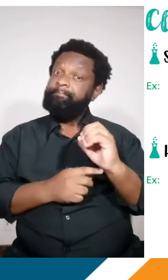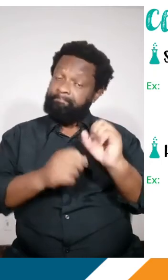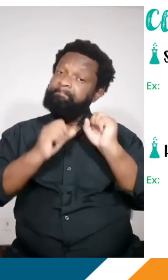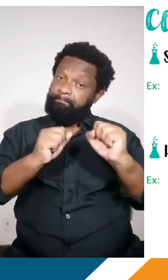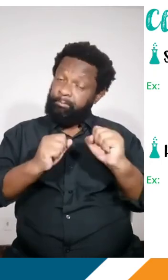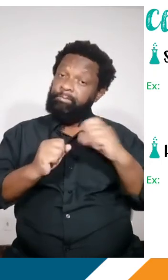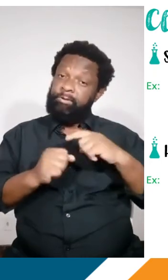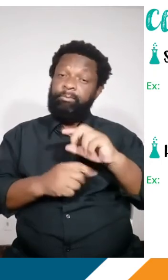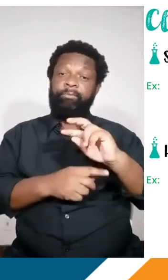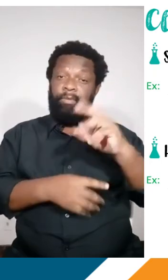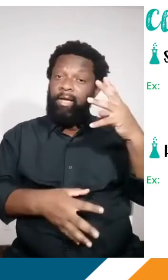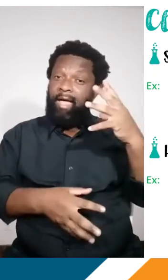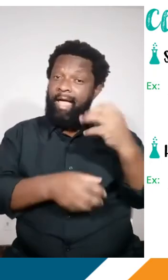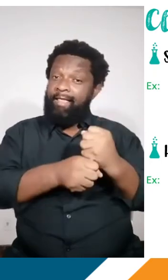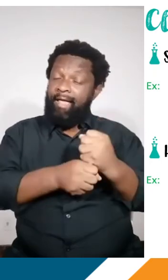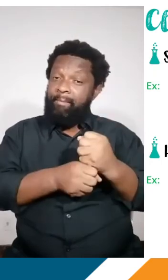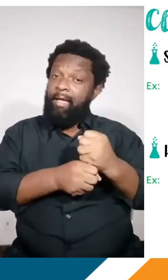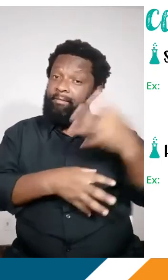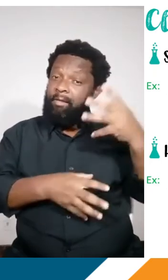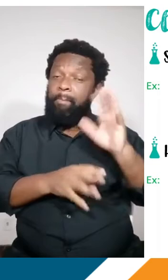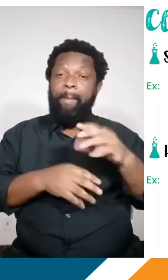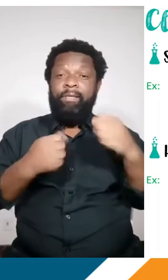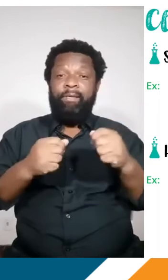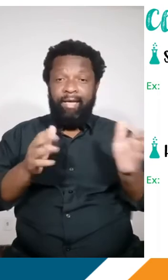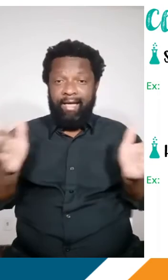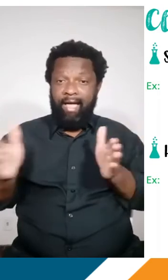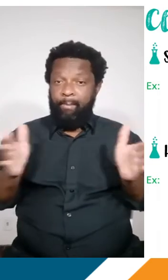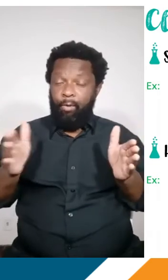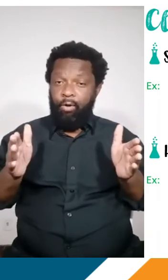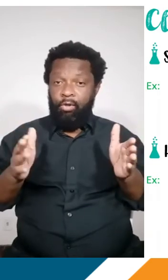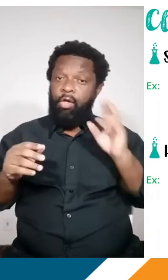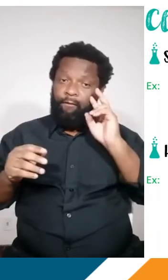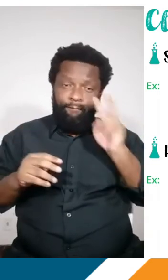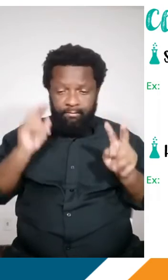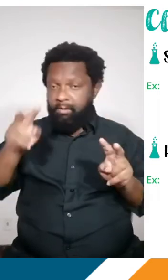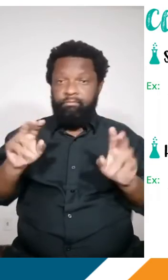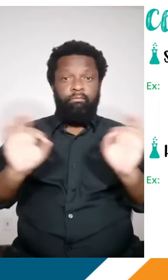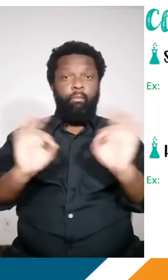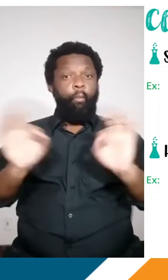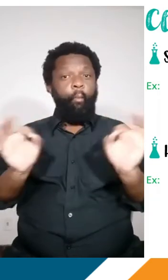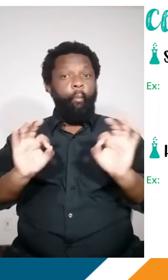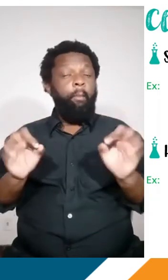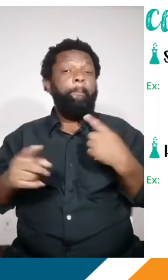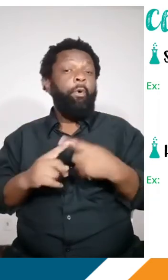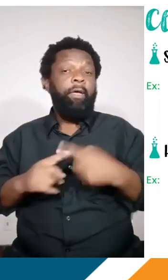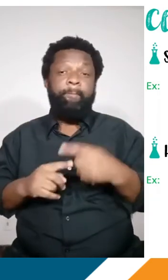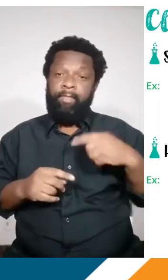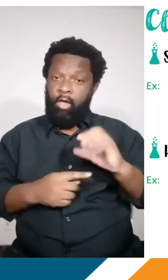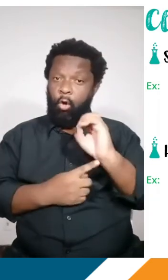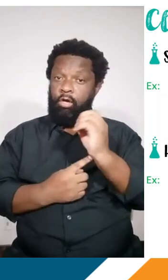que pode ser um heteroátomo, mas para isso precisa estar entre carbonos e eu vejo que aqui isso não ocorre, porque